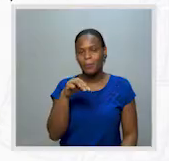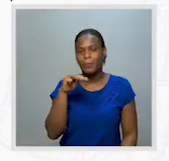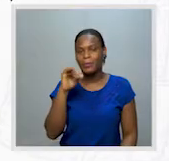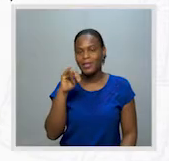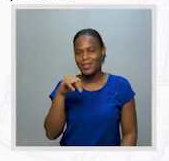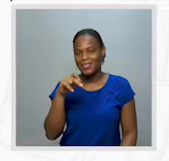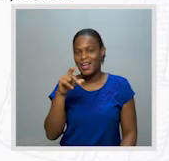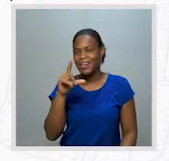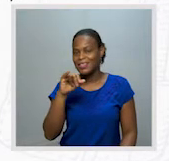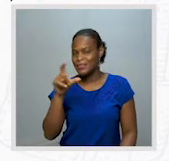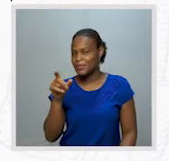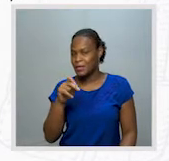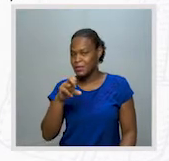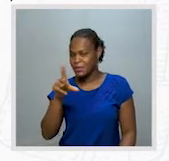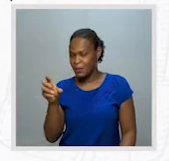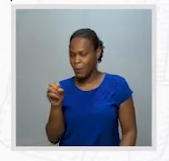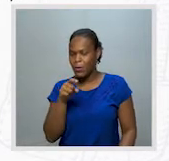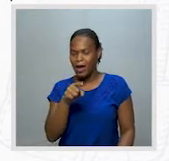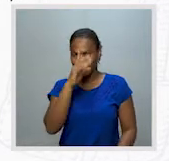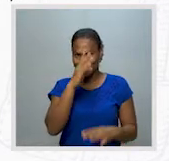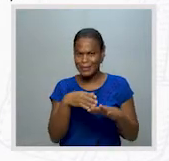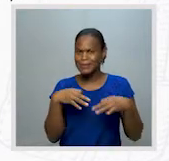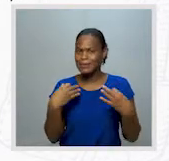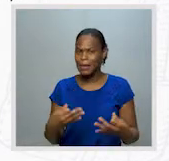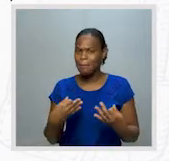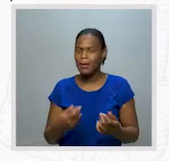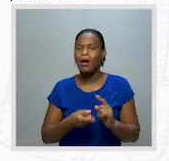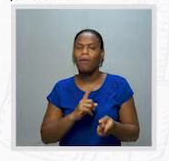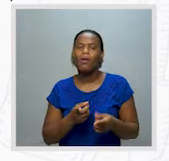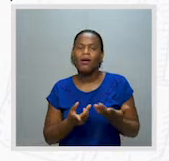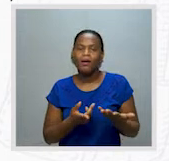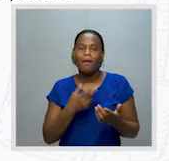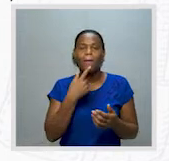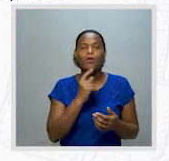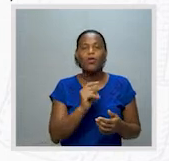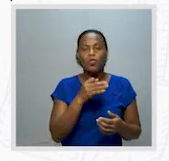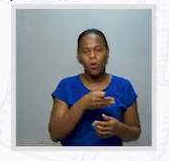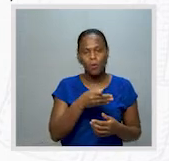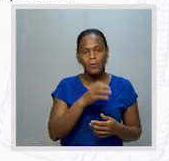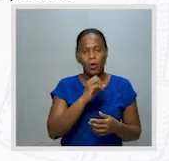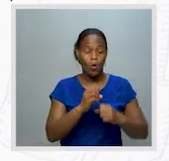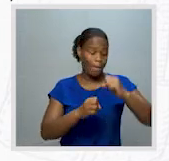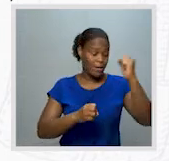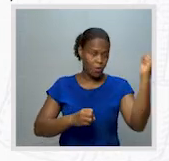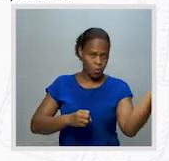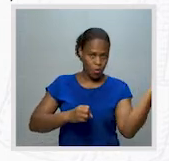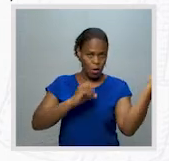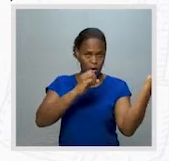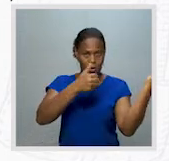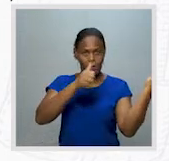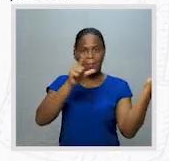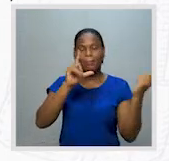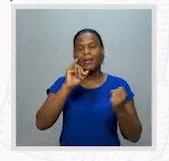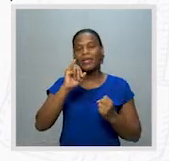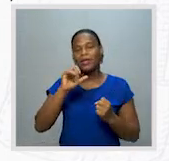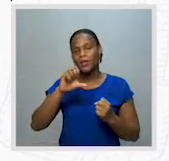Então, pronominalização acontece sempre que os pronomes oblíquos são usados